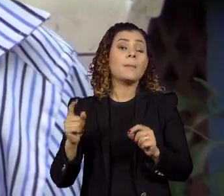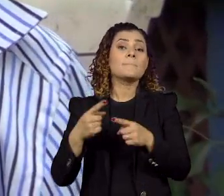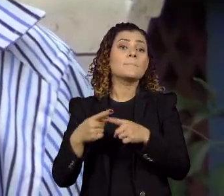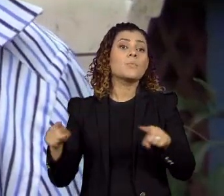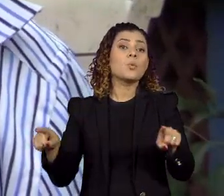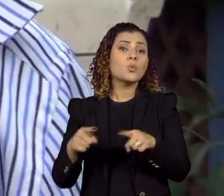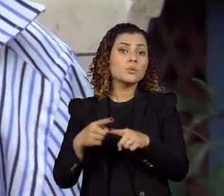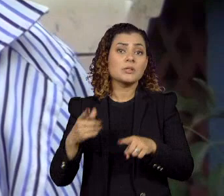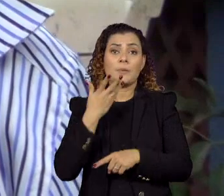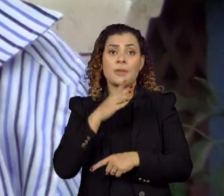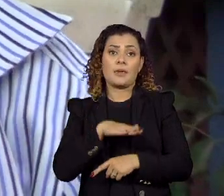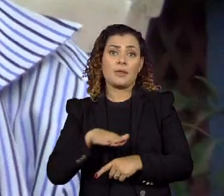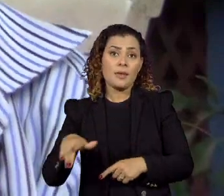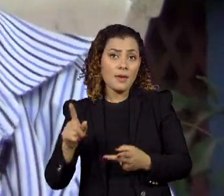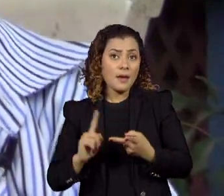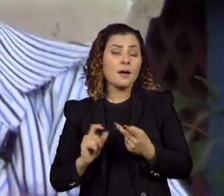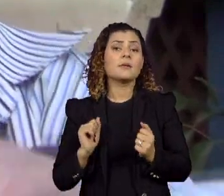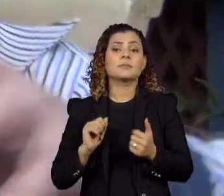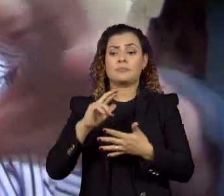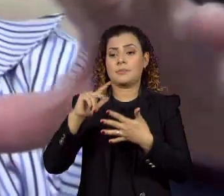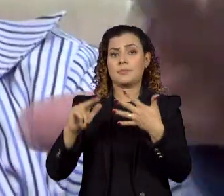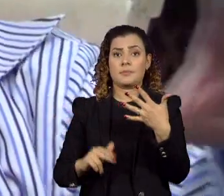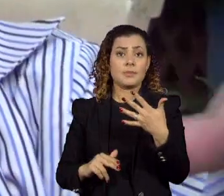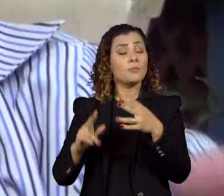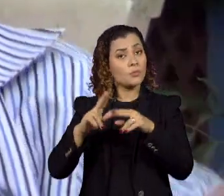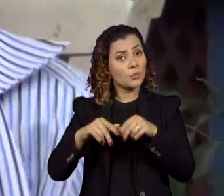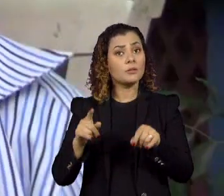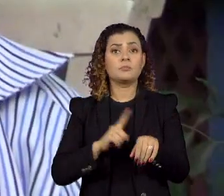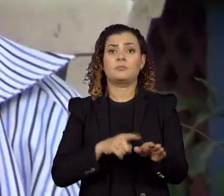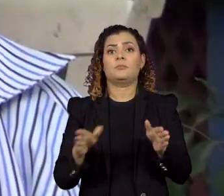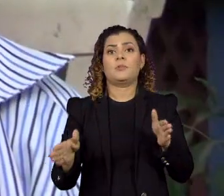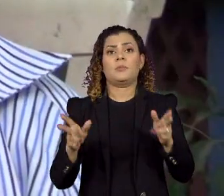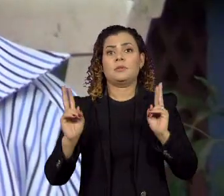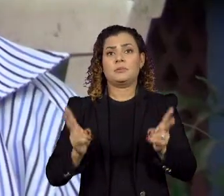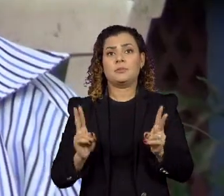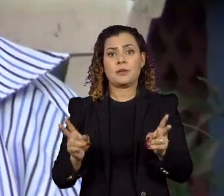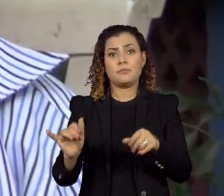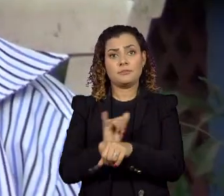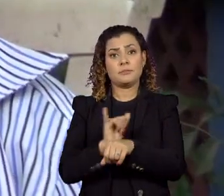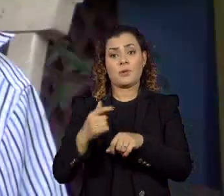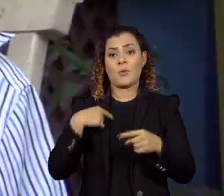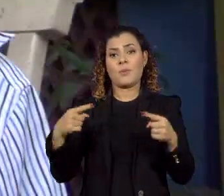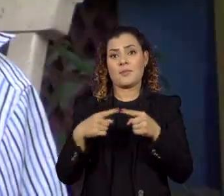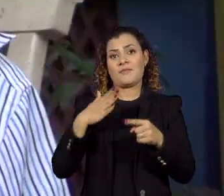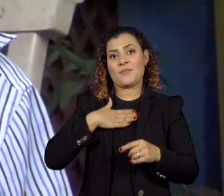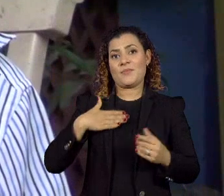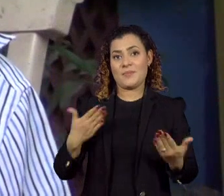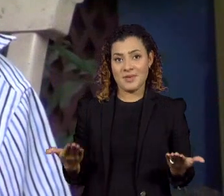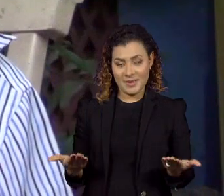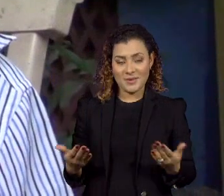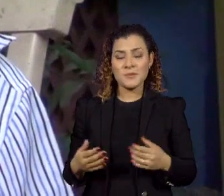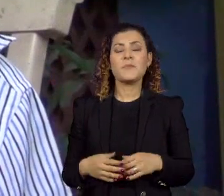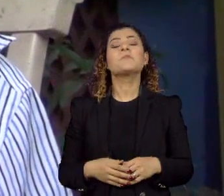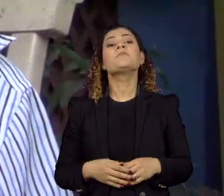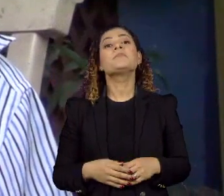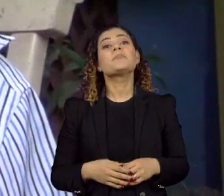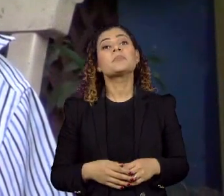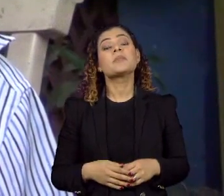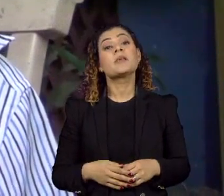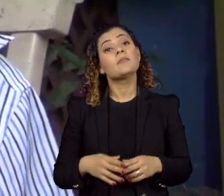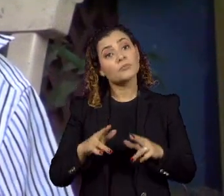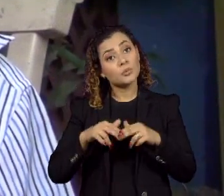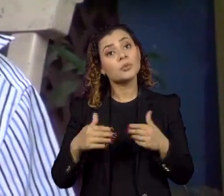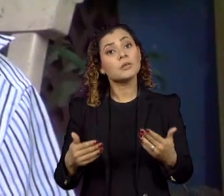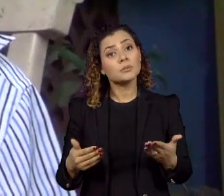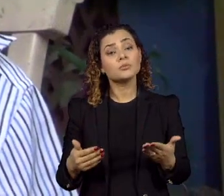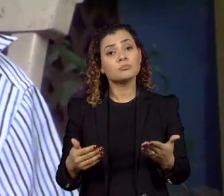música para crianças, todo um movimento que tinha a ver comigo. Que era dirigida